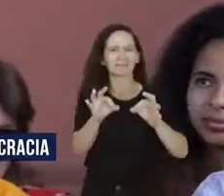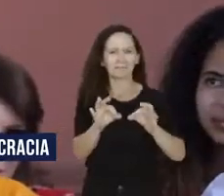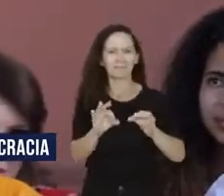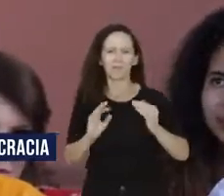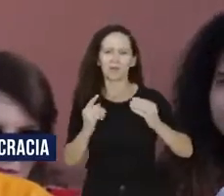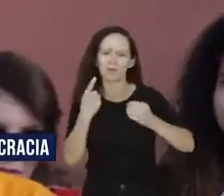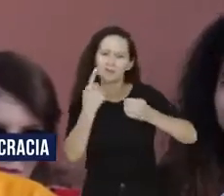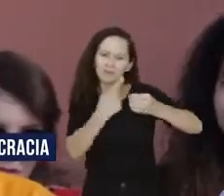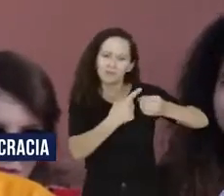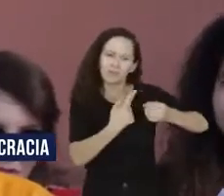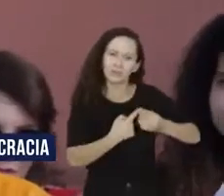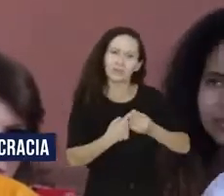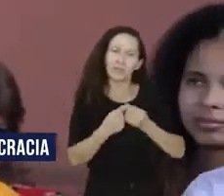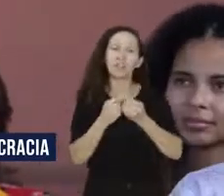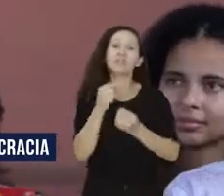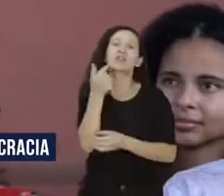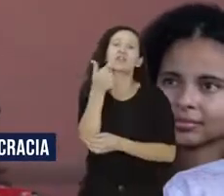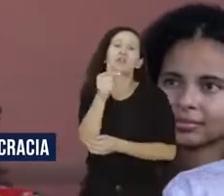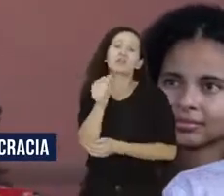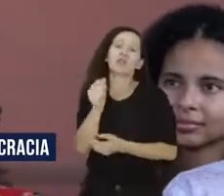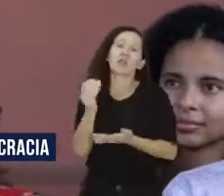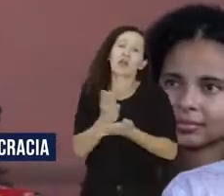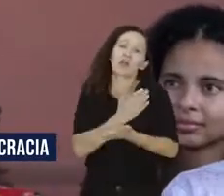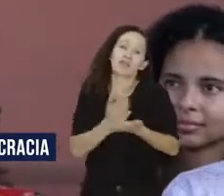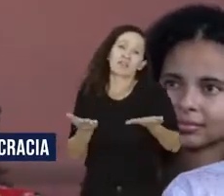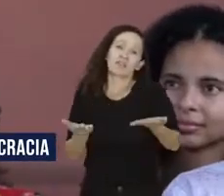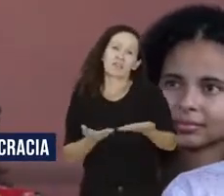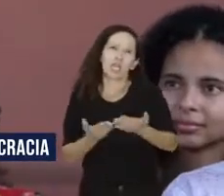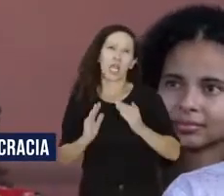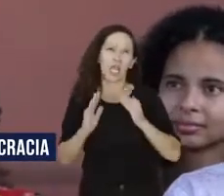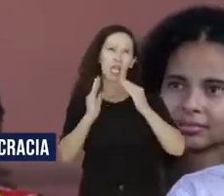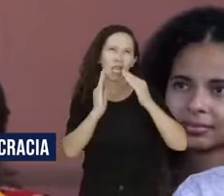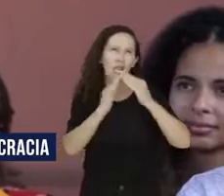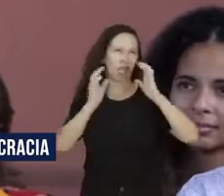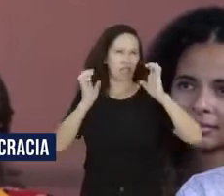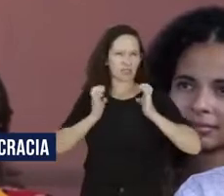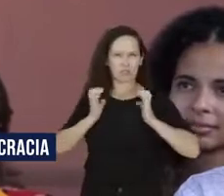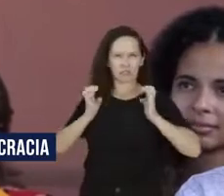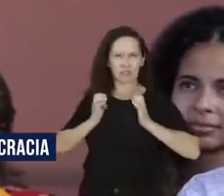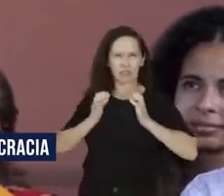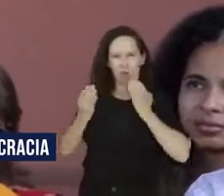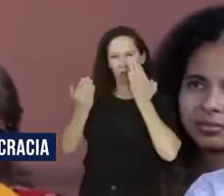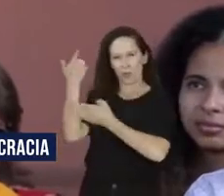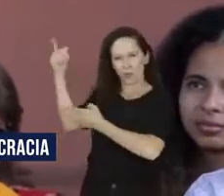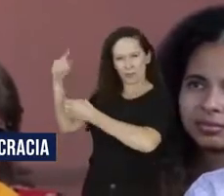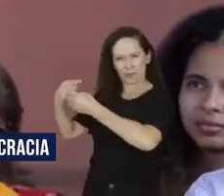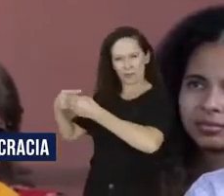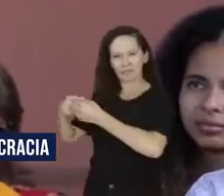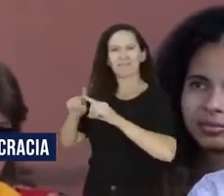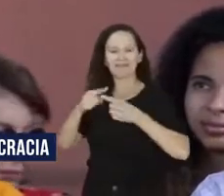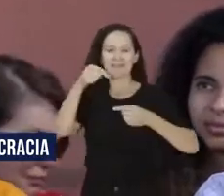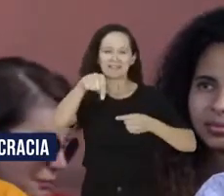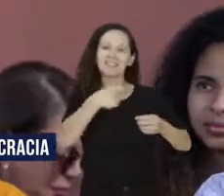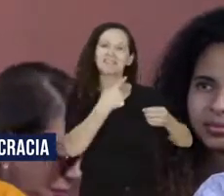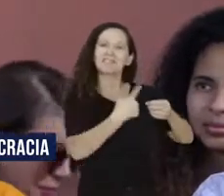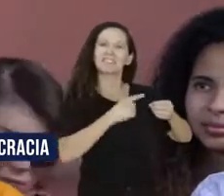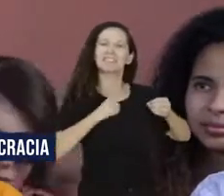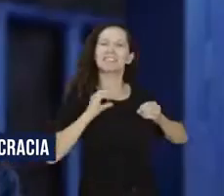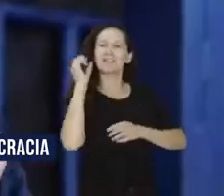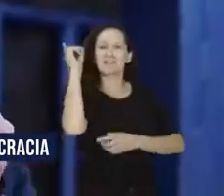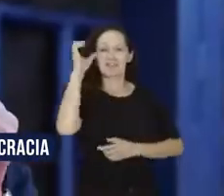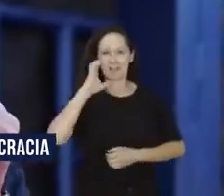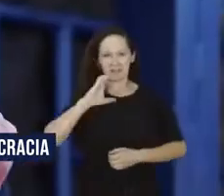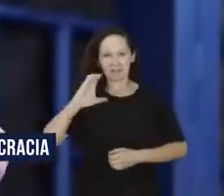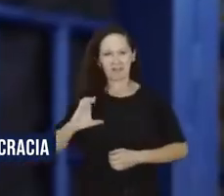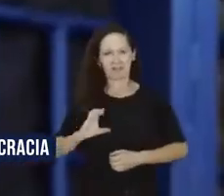não ter, sabe, as mansões que existem em outra cidade, mas tem a dignidade que falta em muitos